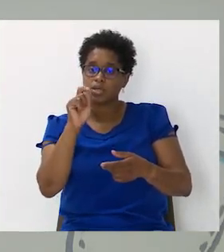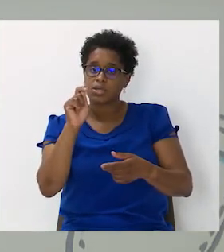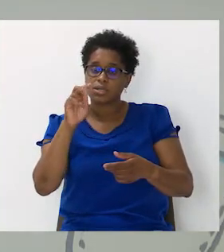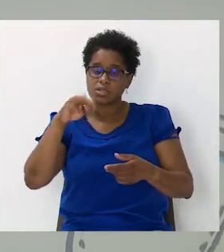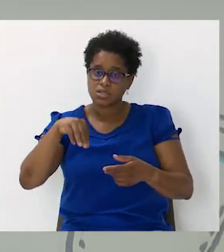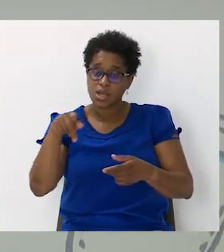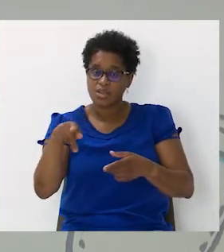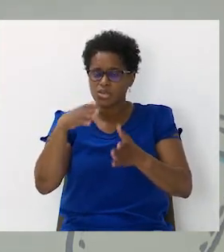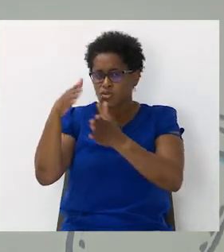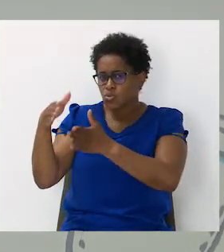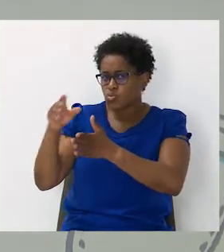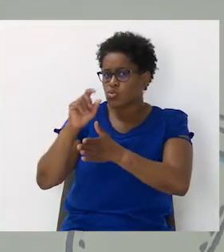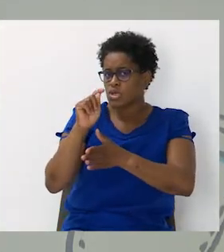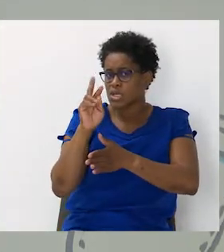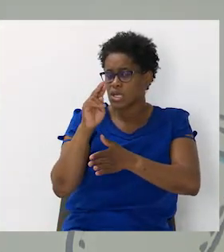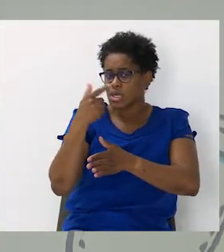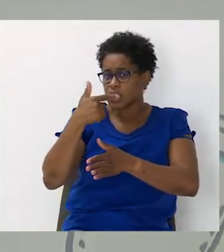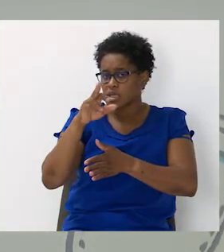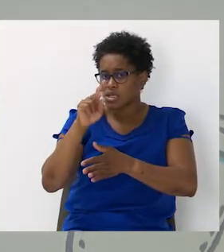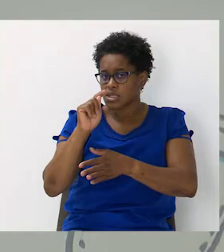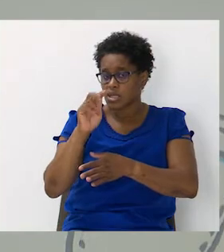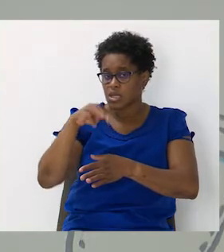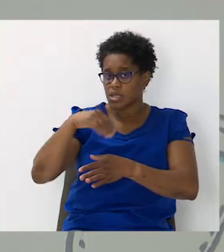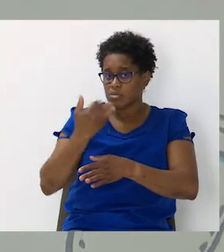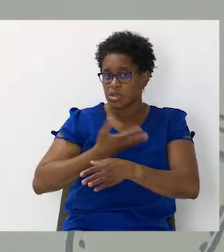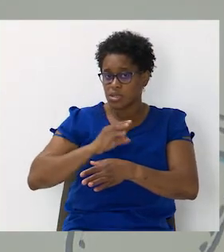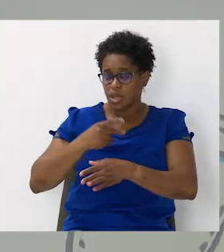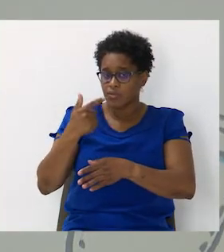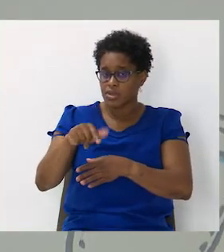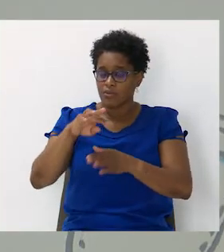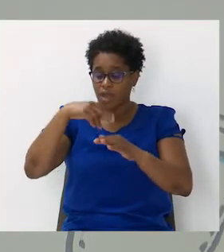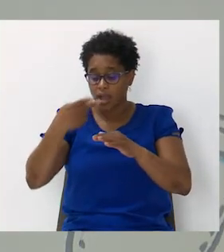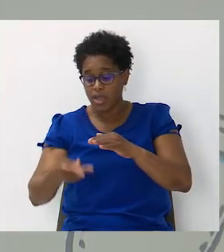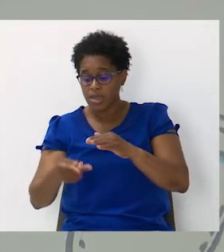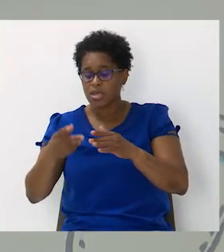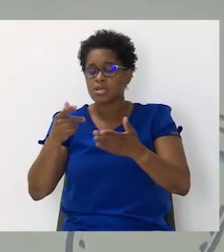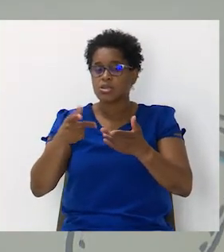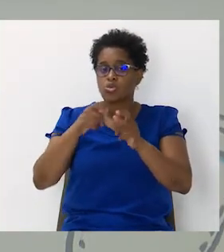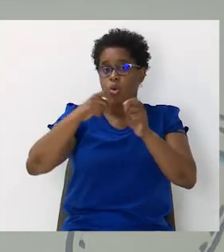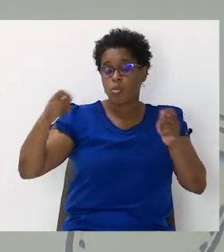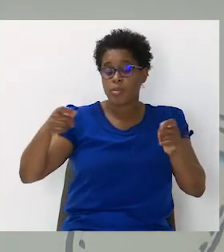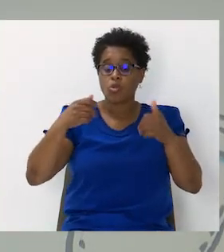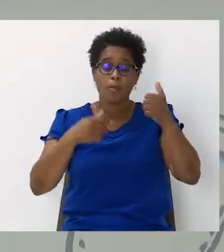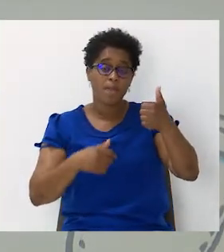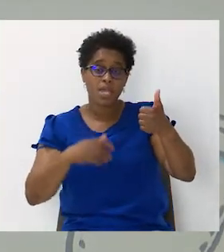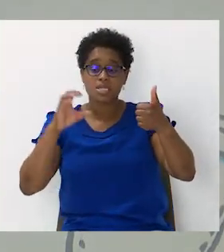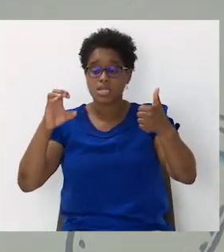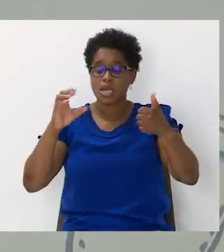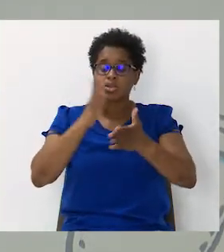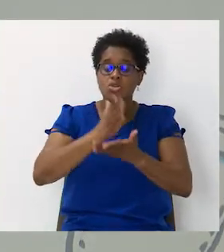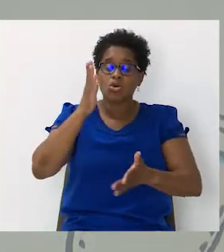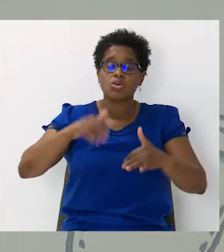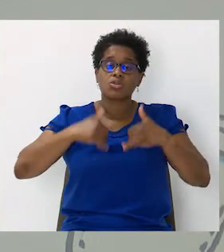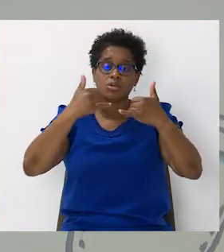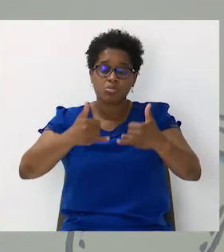extremidade. Então vamos ter o quê? Vai cair em cima do comprimento BC. E só depois vamos